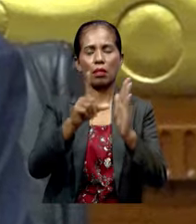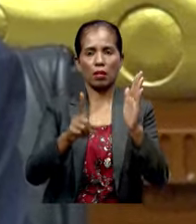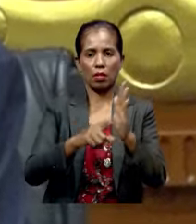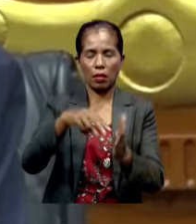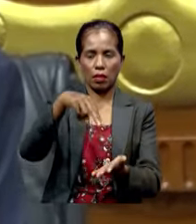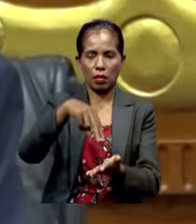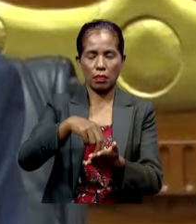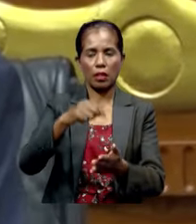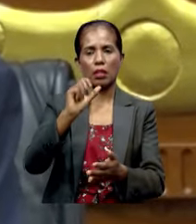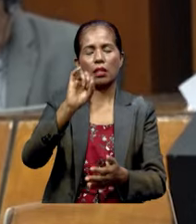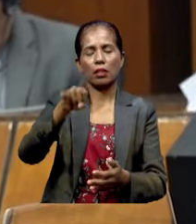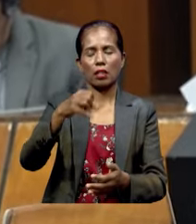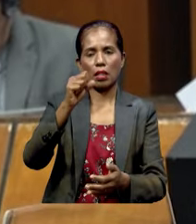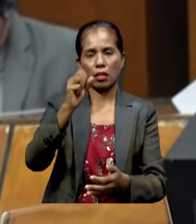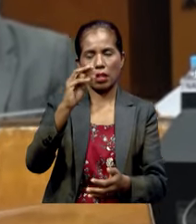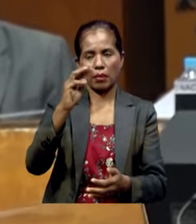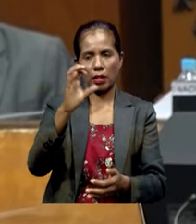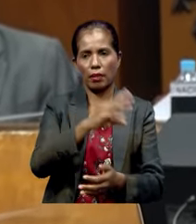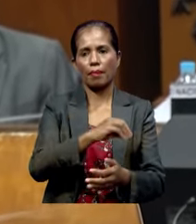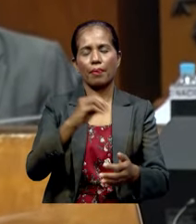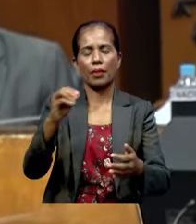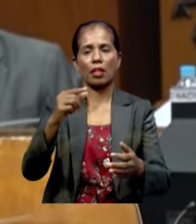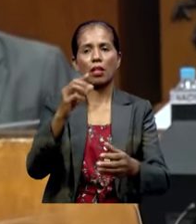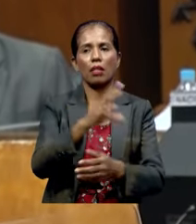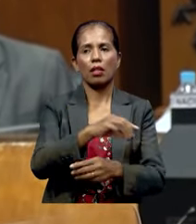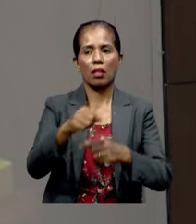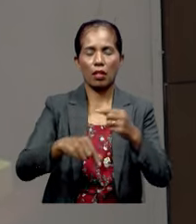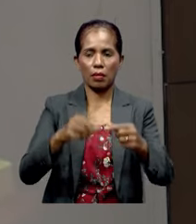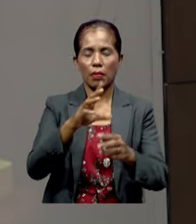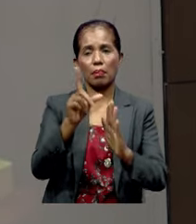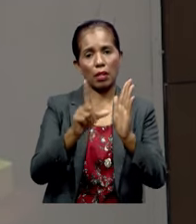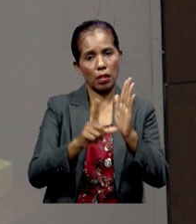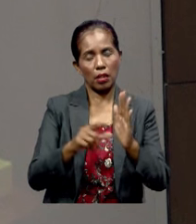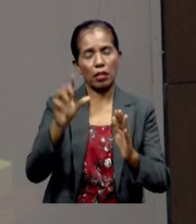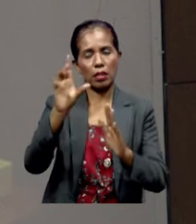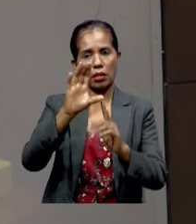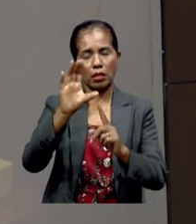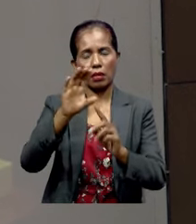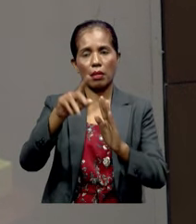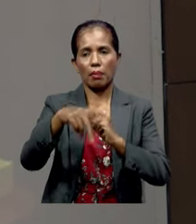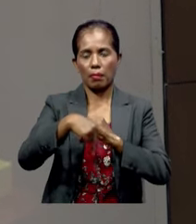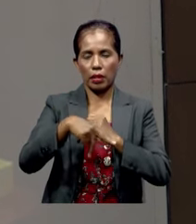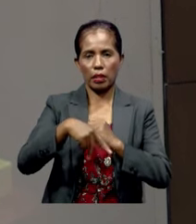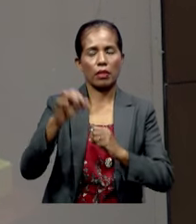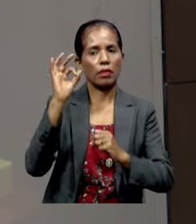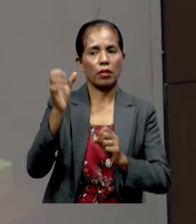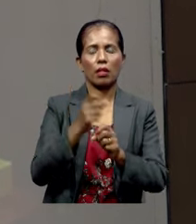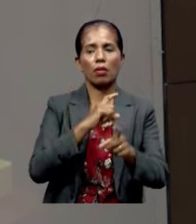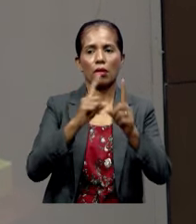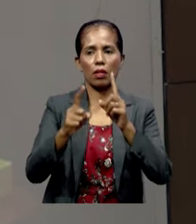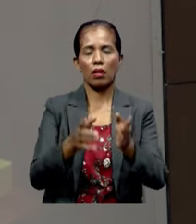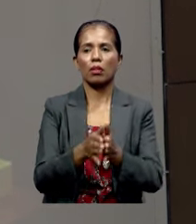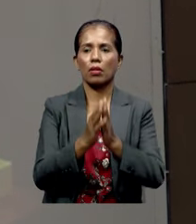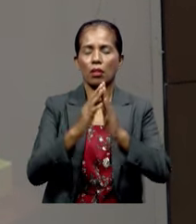establecimento GSM. Antes atual votasang final global ba altera sang le hirak ne, sefi bancada Fretling Aniceto Guterres halo intervensang ho